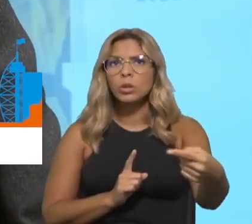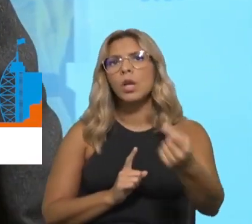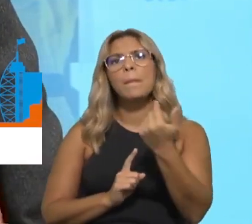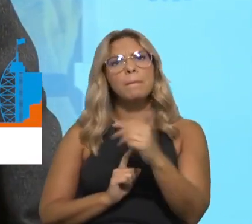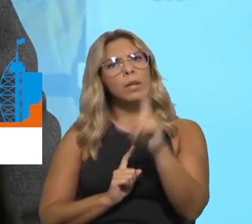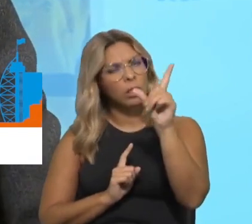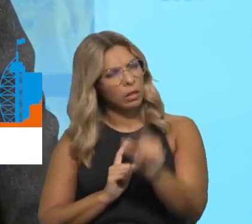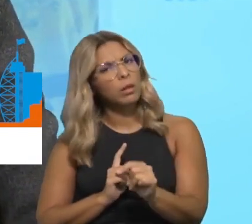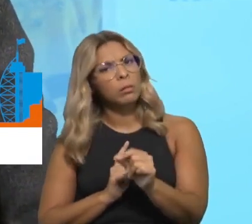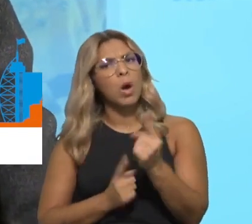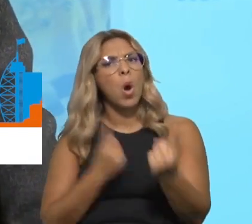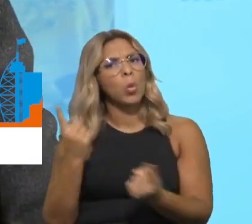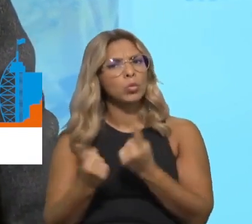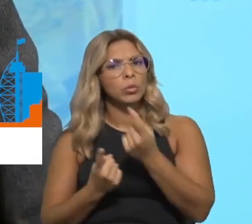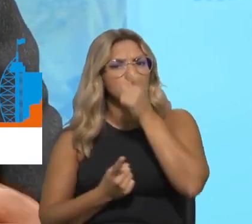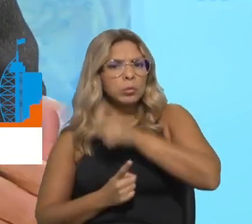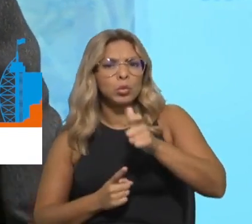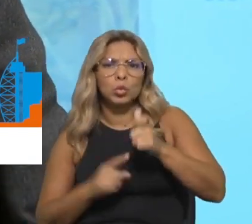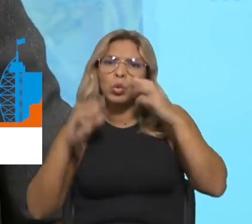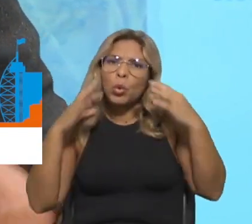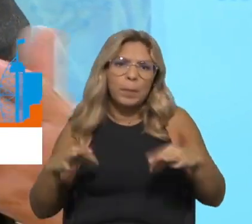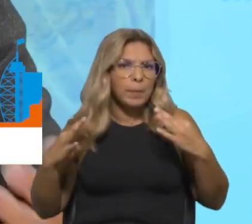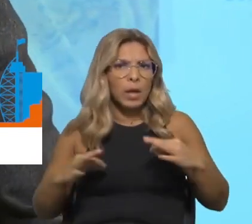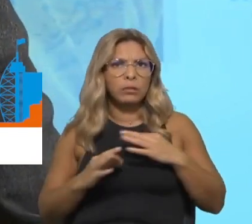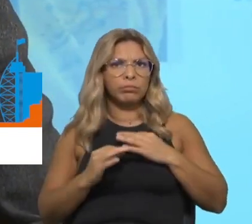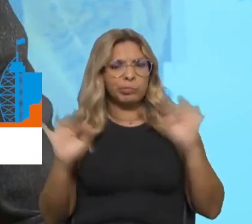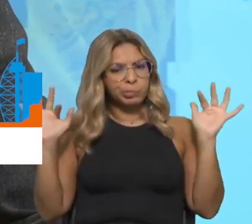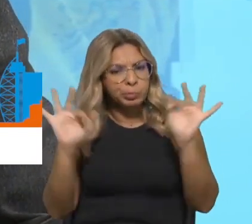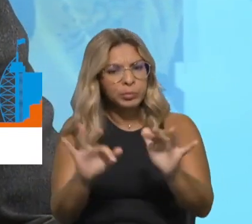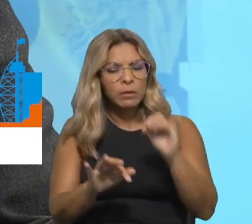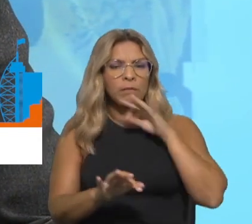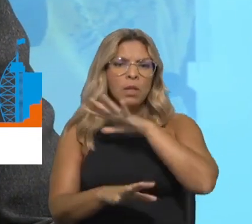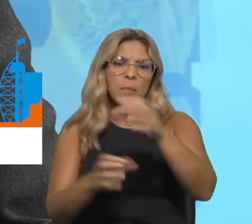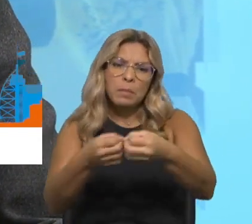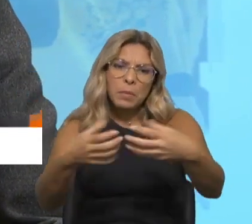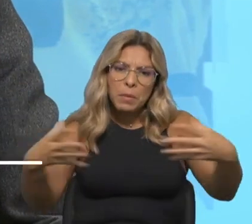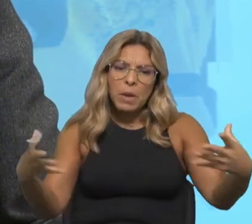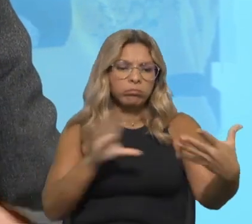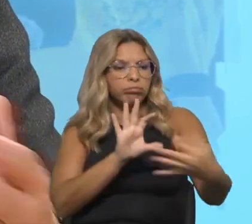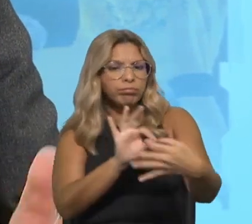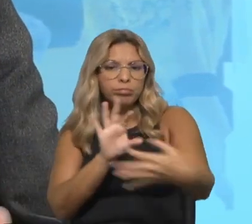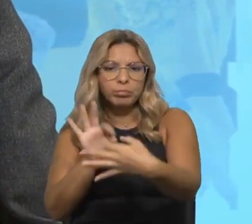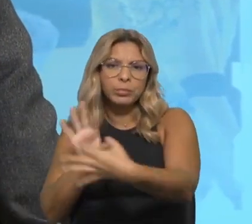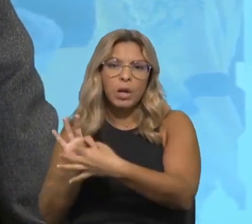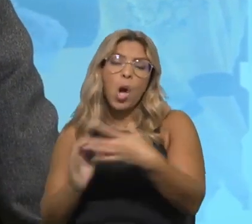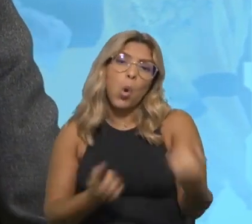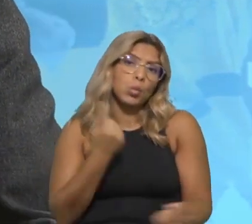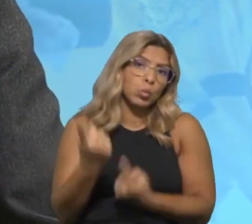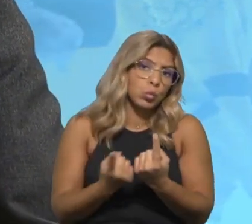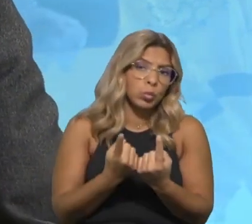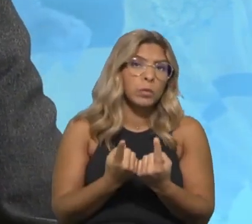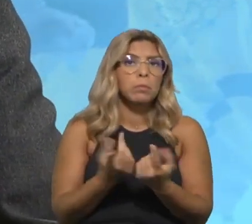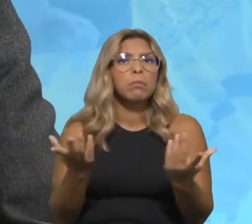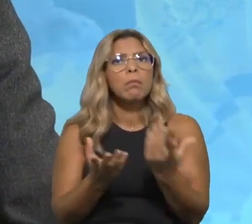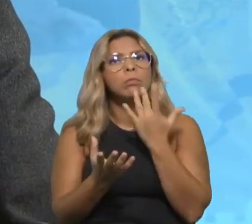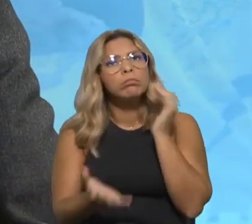também alguns leigos eh uns que viveram connosco Ligar ligados a nós outros não mas porque sobretudo